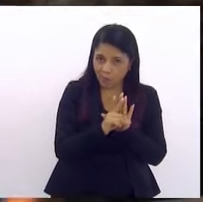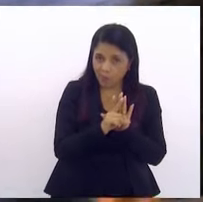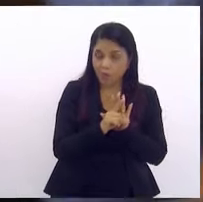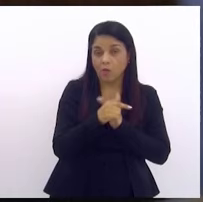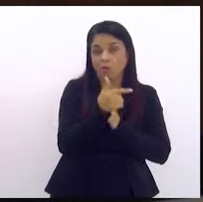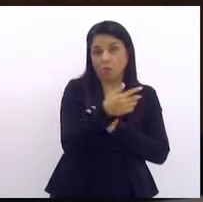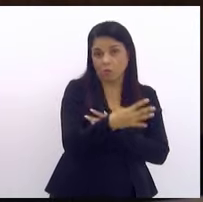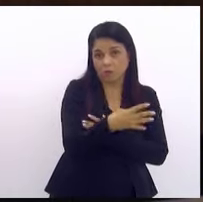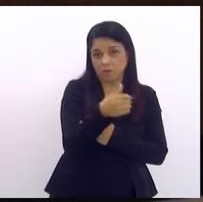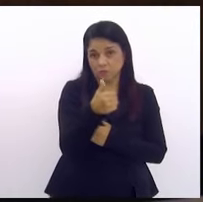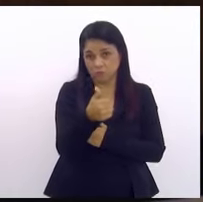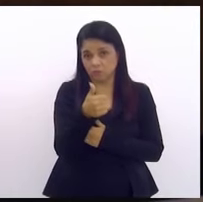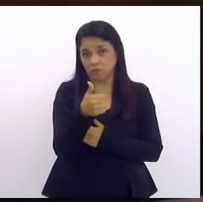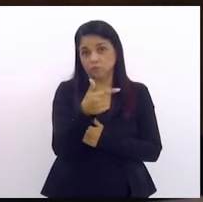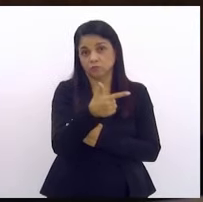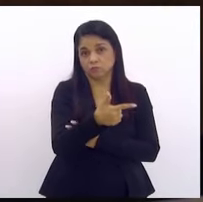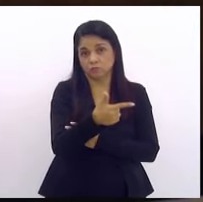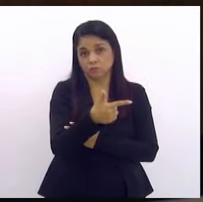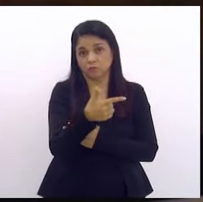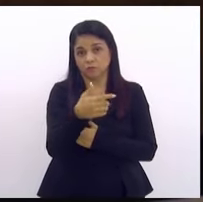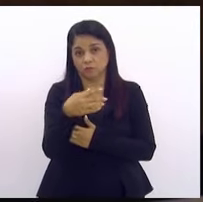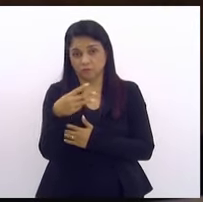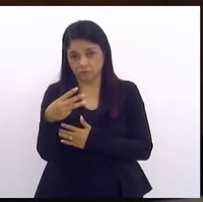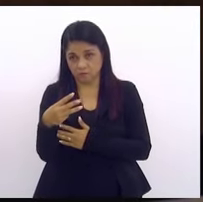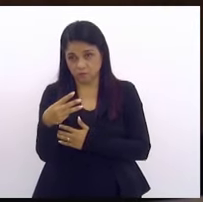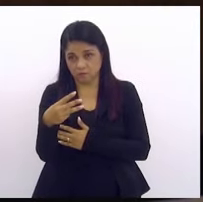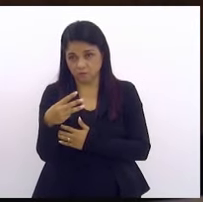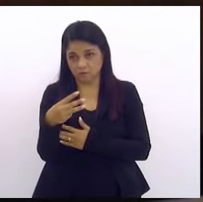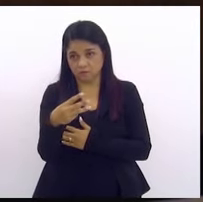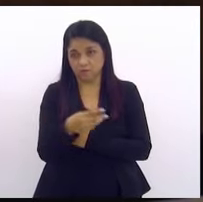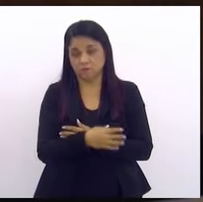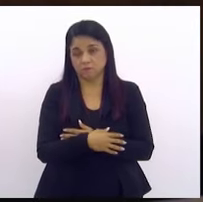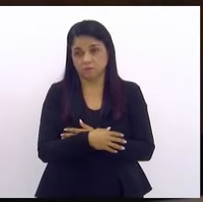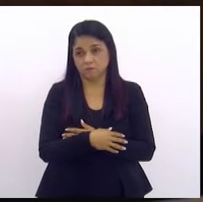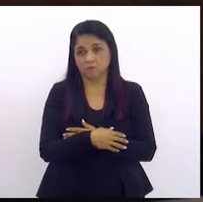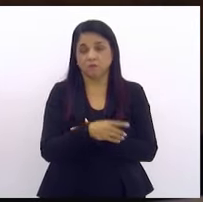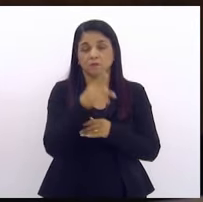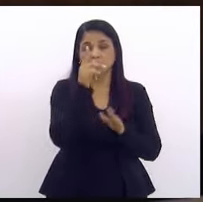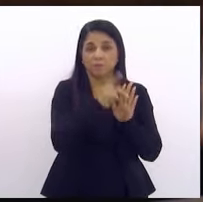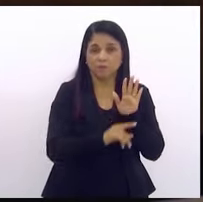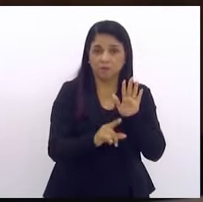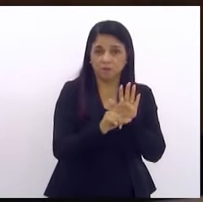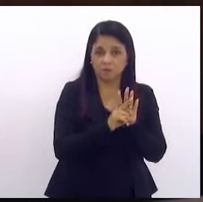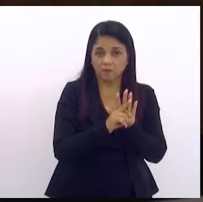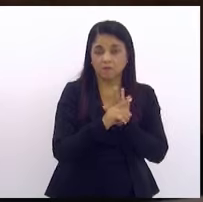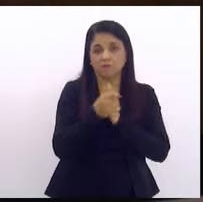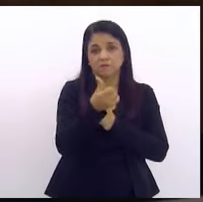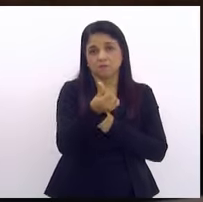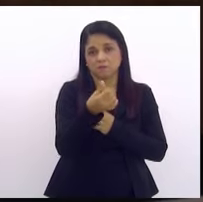41, projeto de lei 41 de 2023 e o projeto de lei